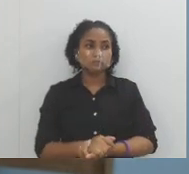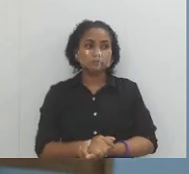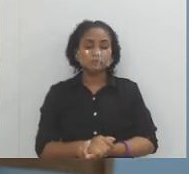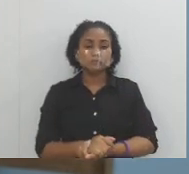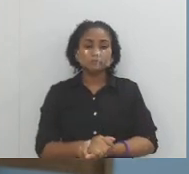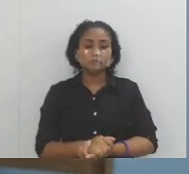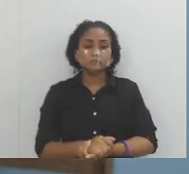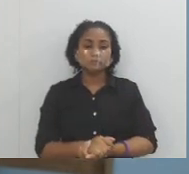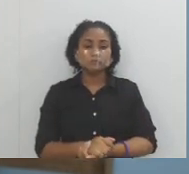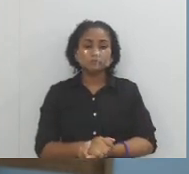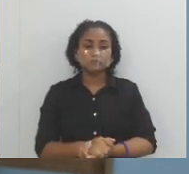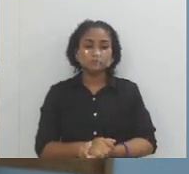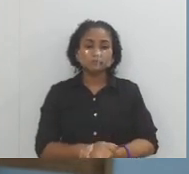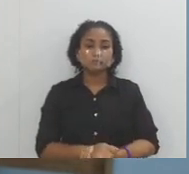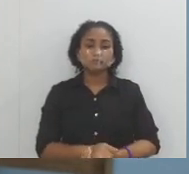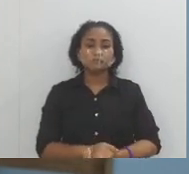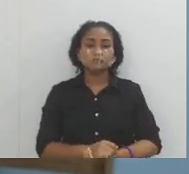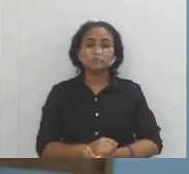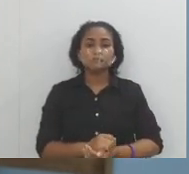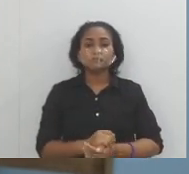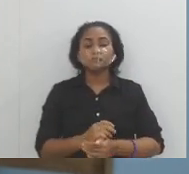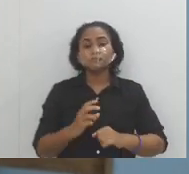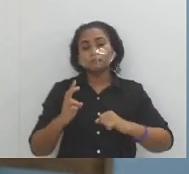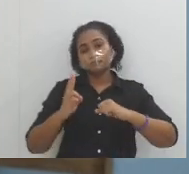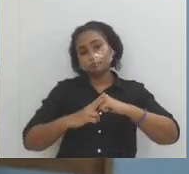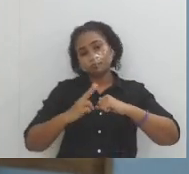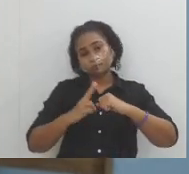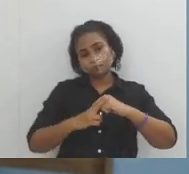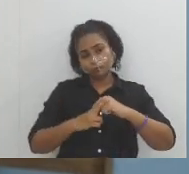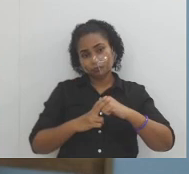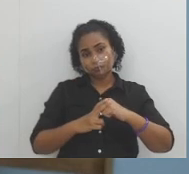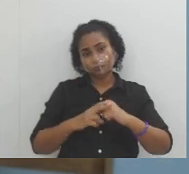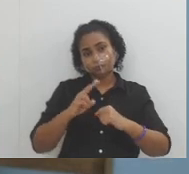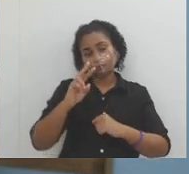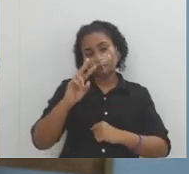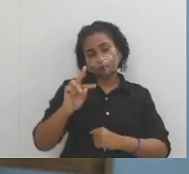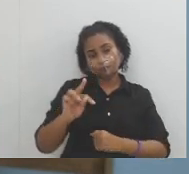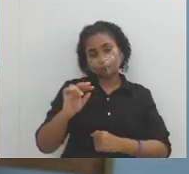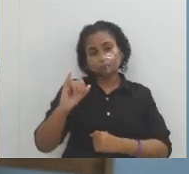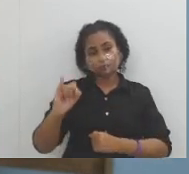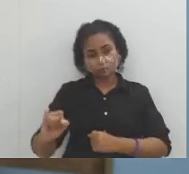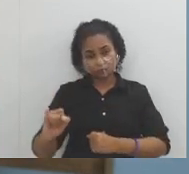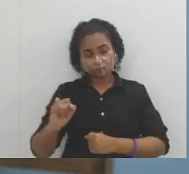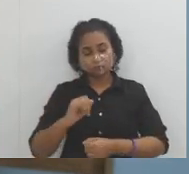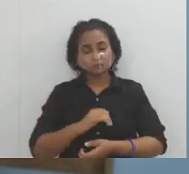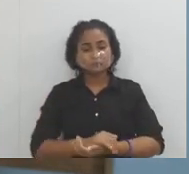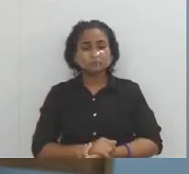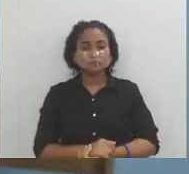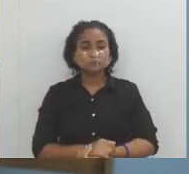verbos. Verbo intransitivo, verbo